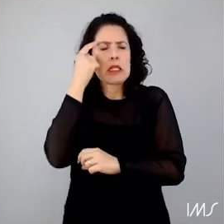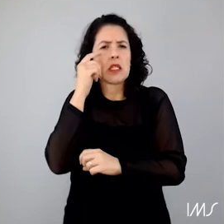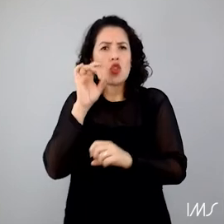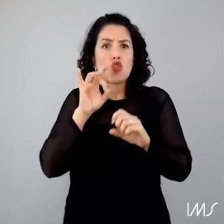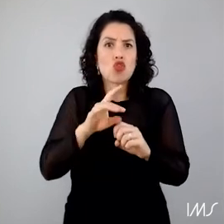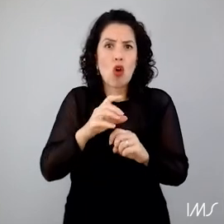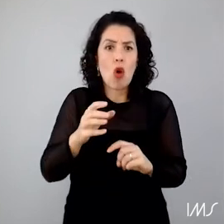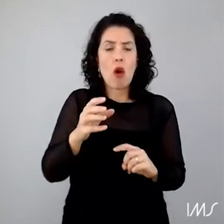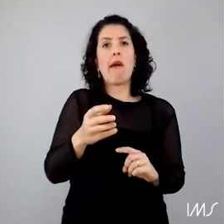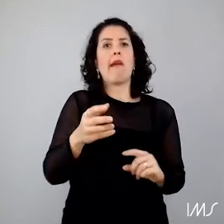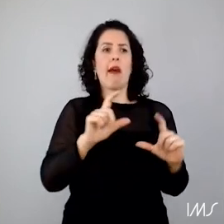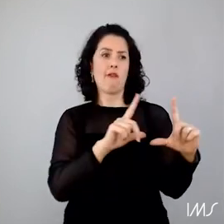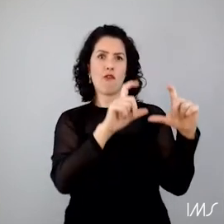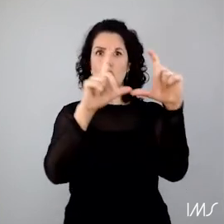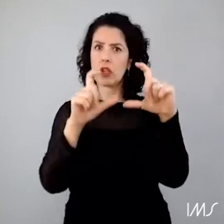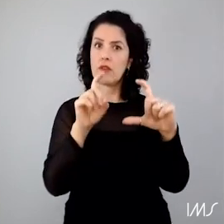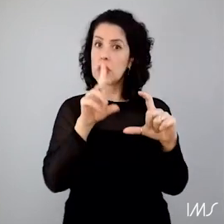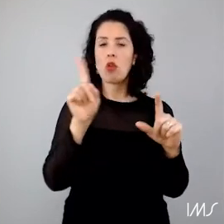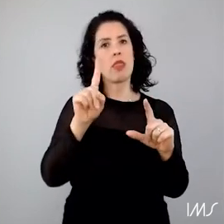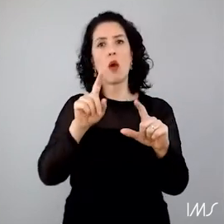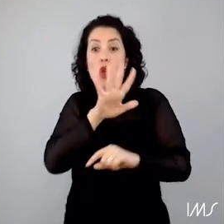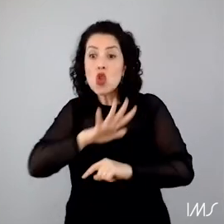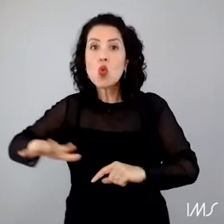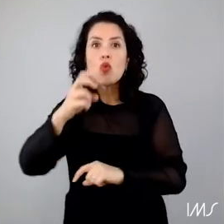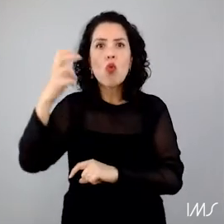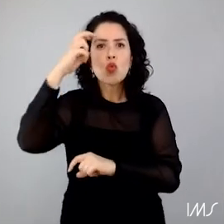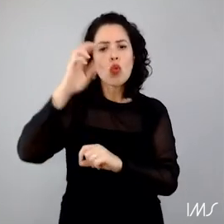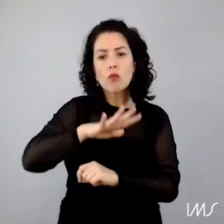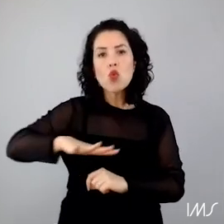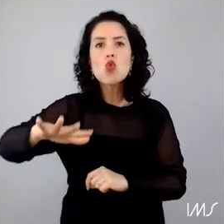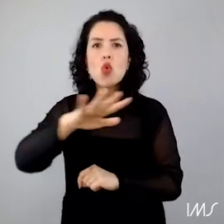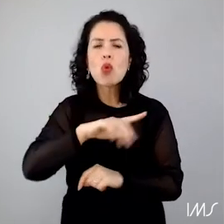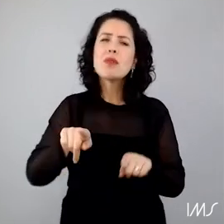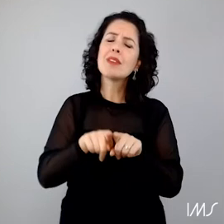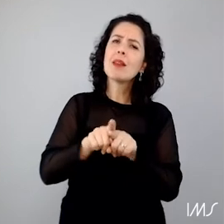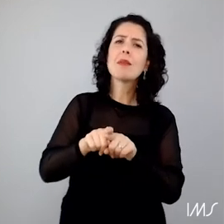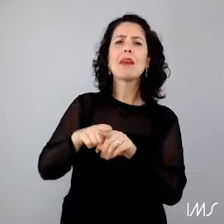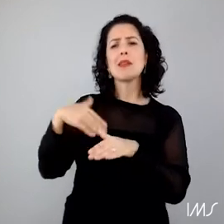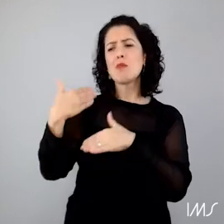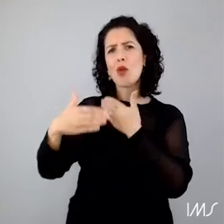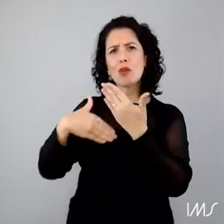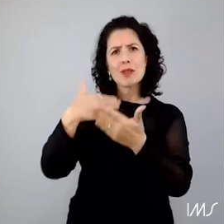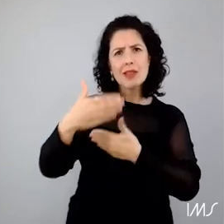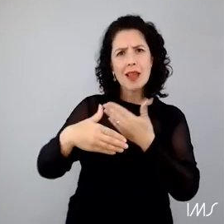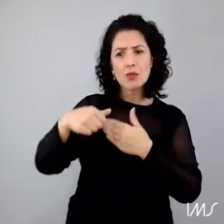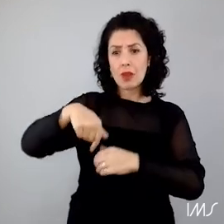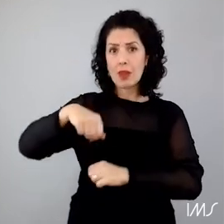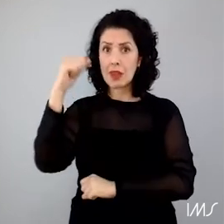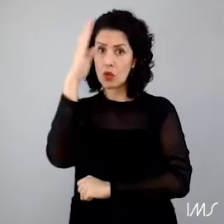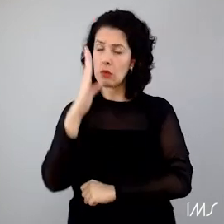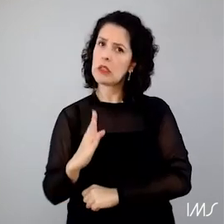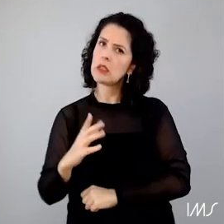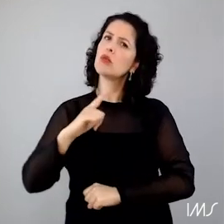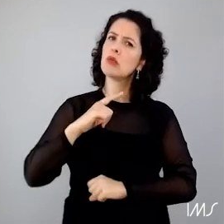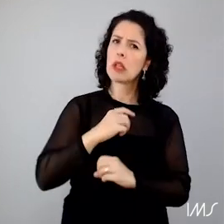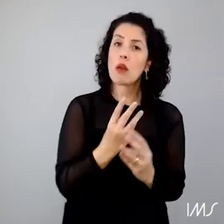da fotografia, né? E esses processos no Brasil, que são esses processos onde você tem